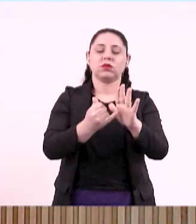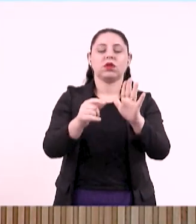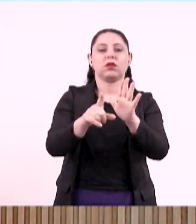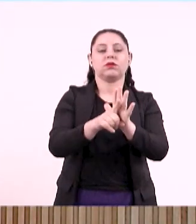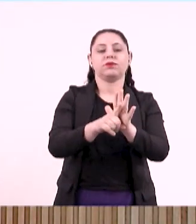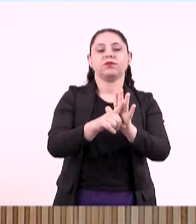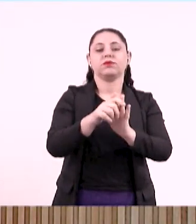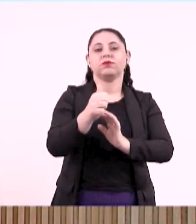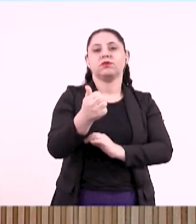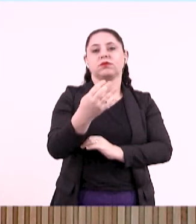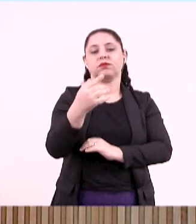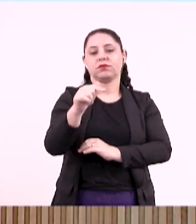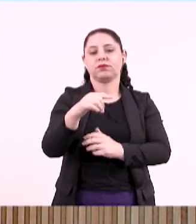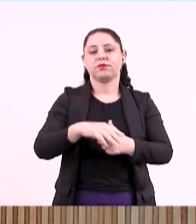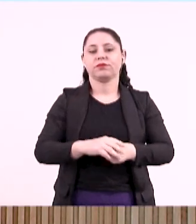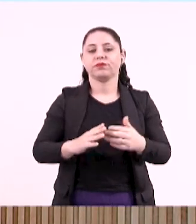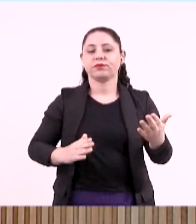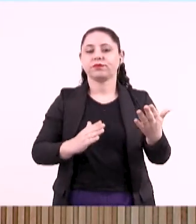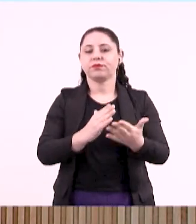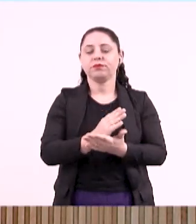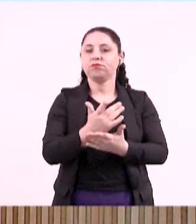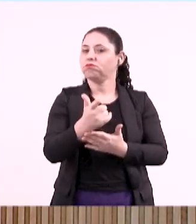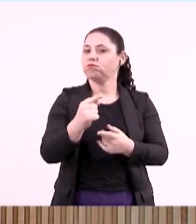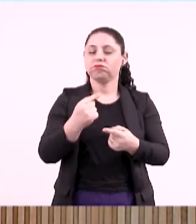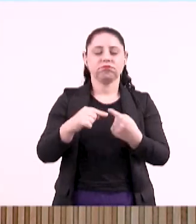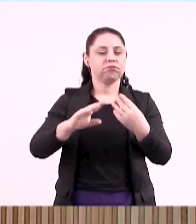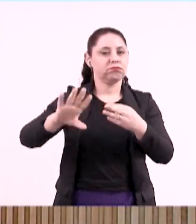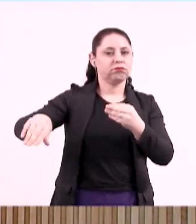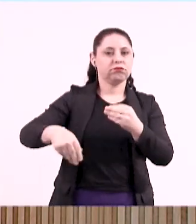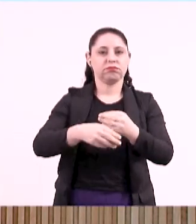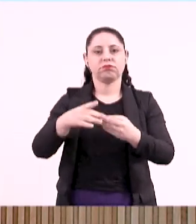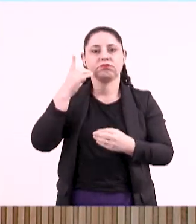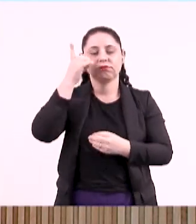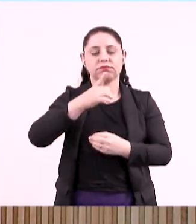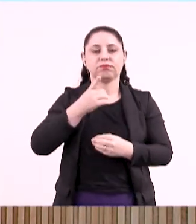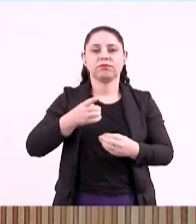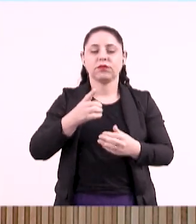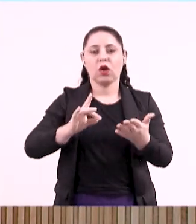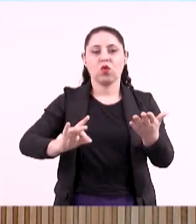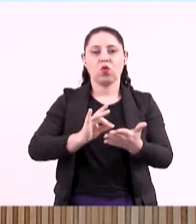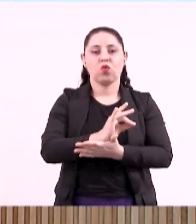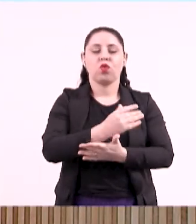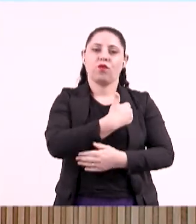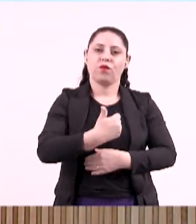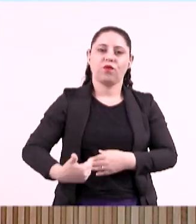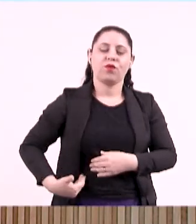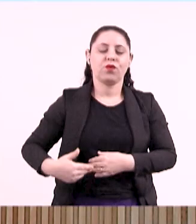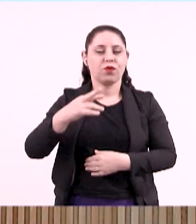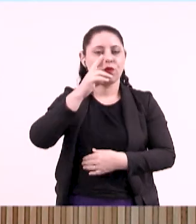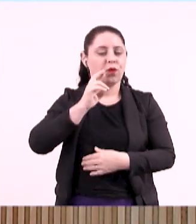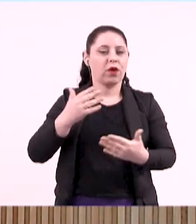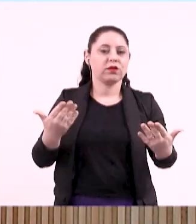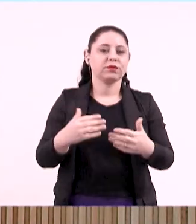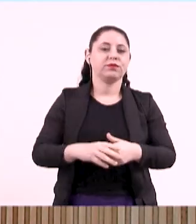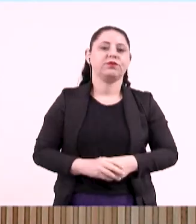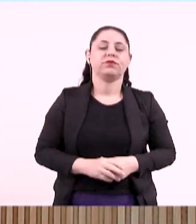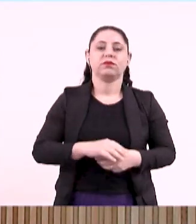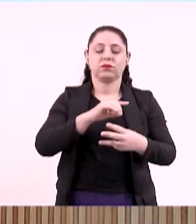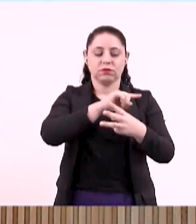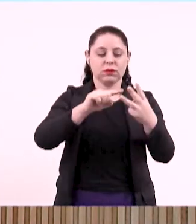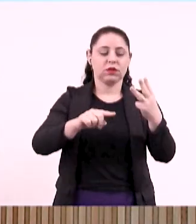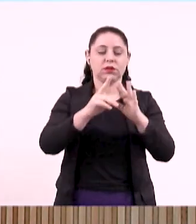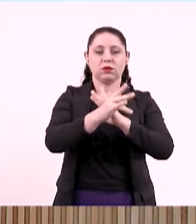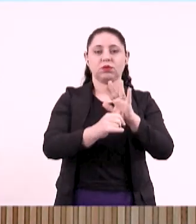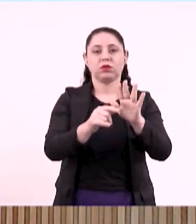número 147, aprovado sem emendas pelos deputados estaduais, deve, então, seguir para a sanção do governador Eduardo Riedl. O terceiro e